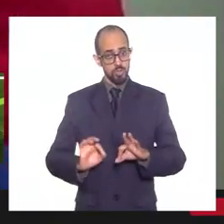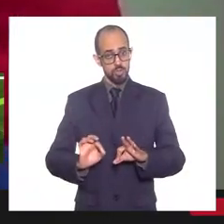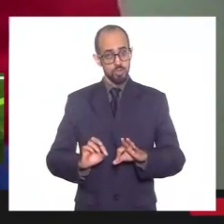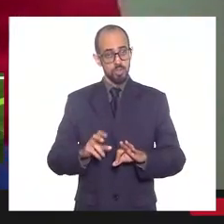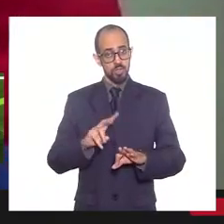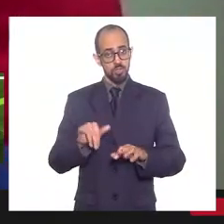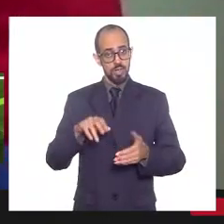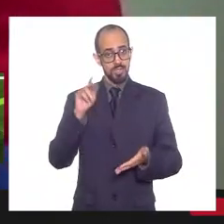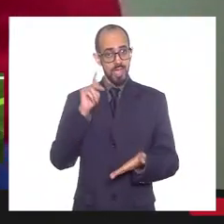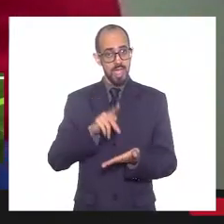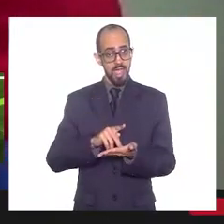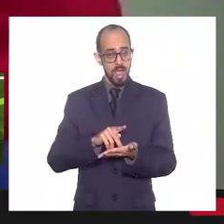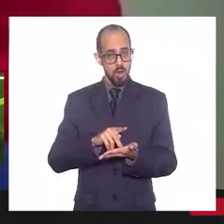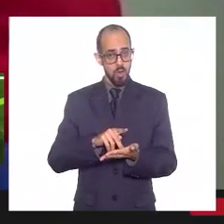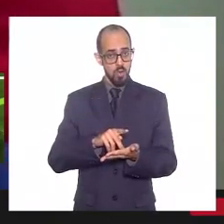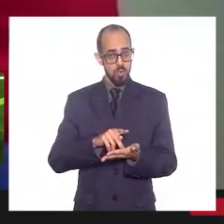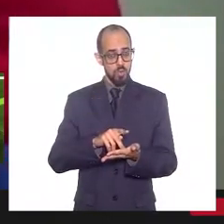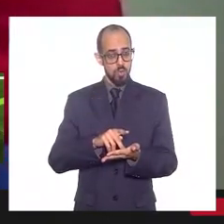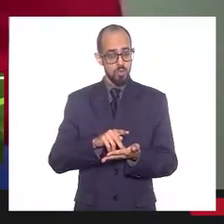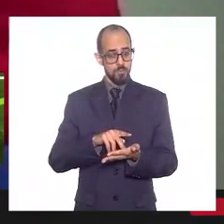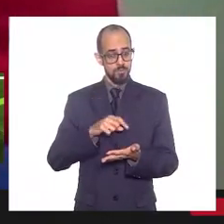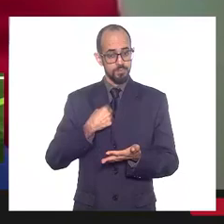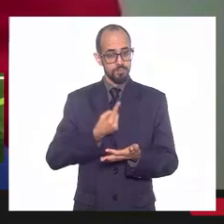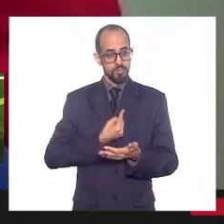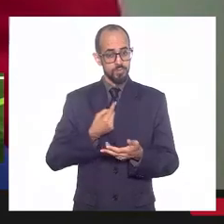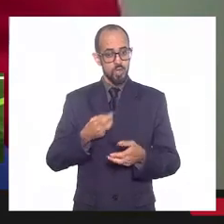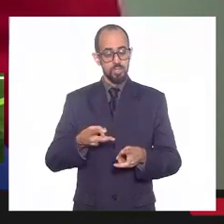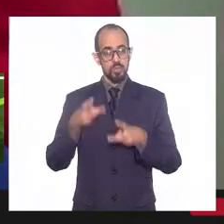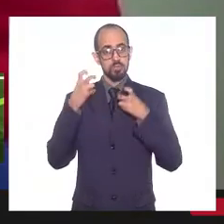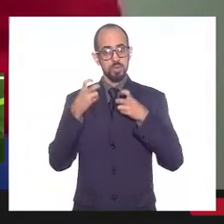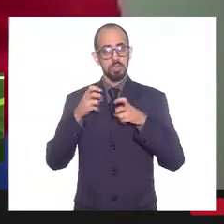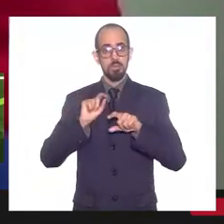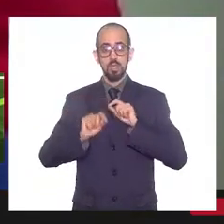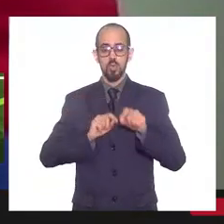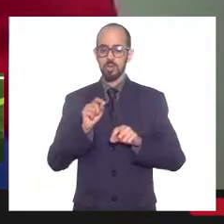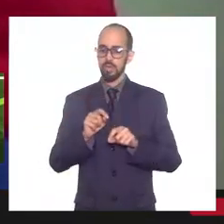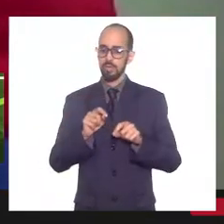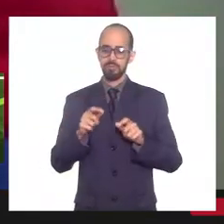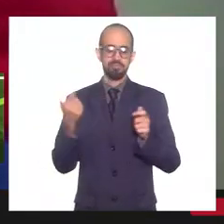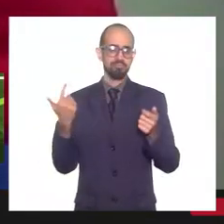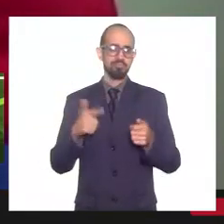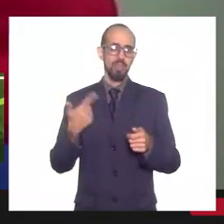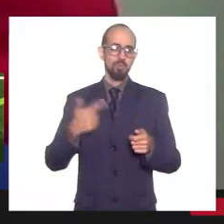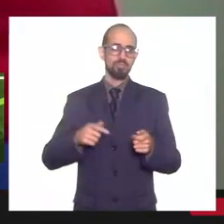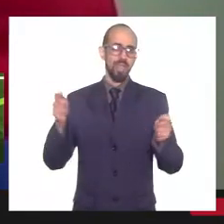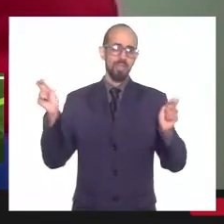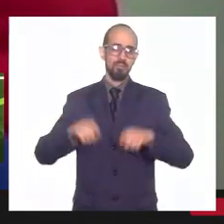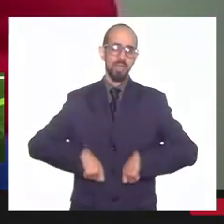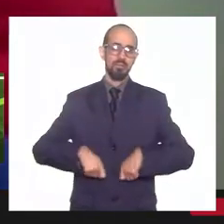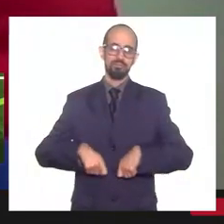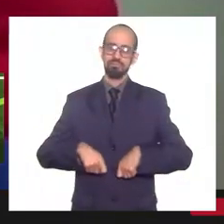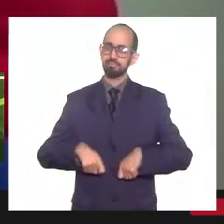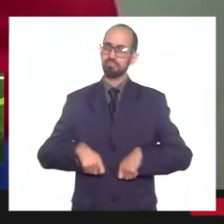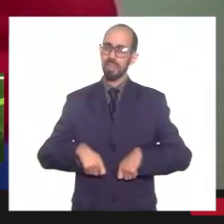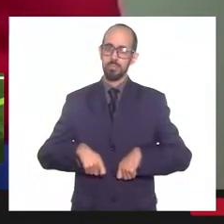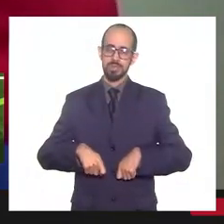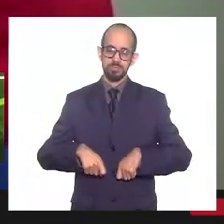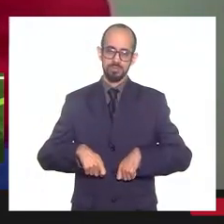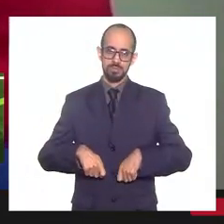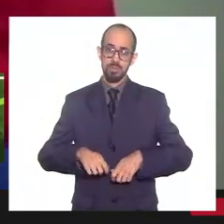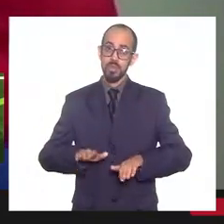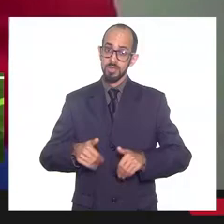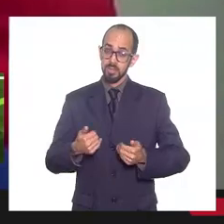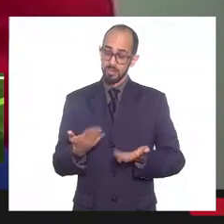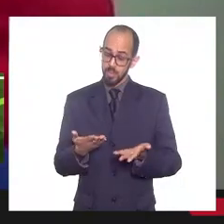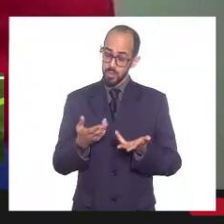torna a realidade nós vemos vamos verificar que não há uma efetividade e eu quero chamar